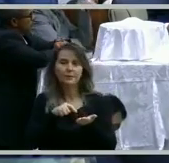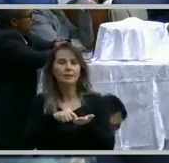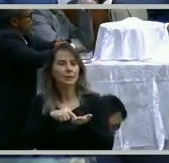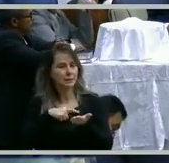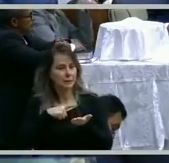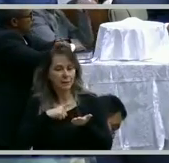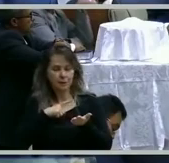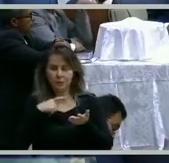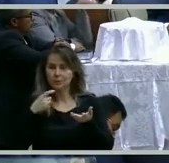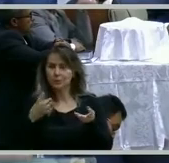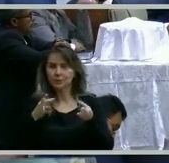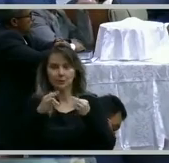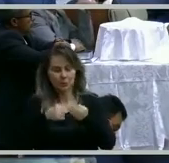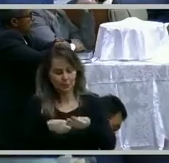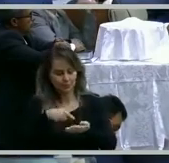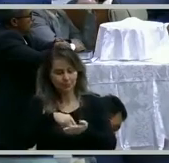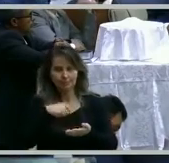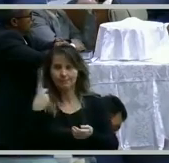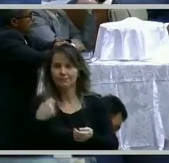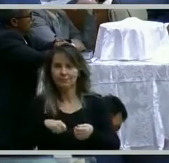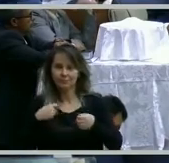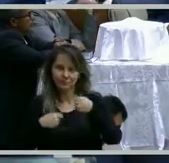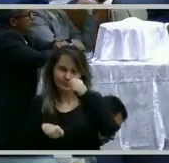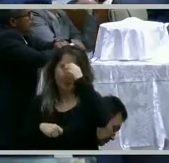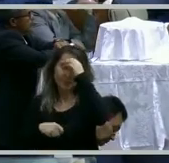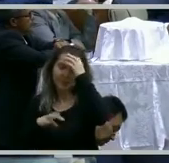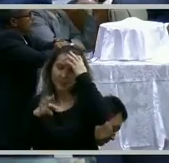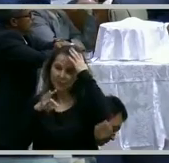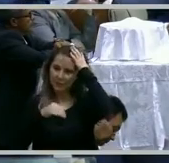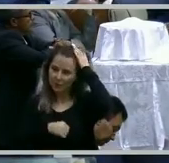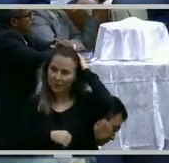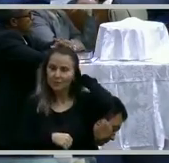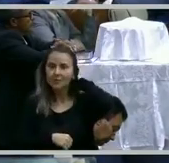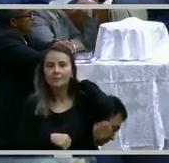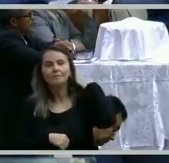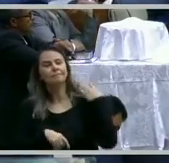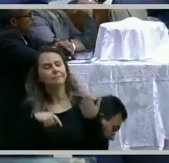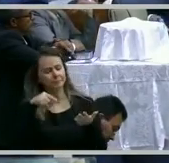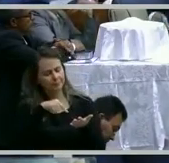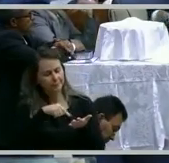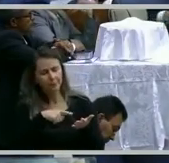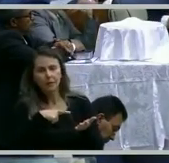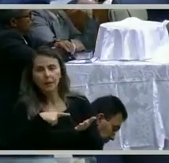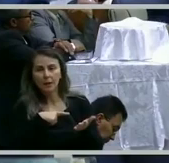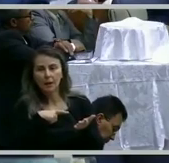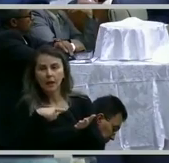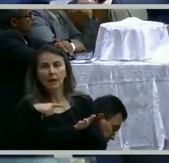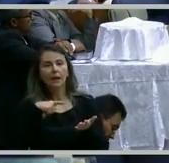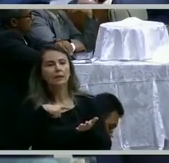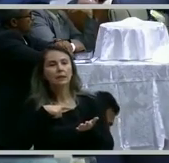mundo precisa. Esta palavra tem tudo. Aqui tem receita para tudo.